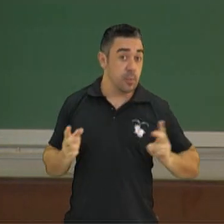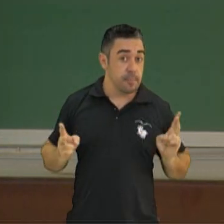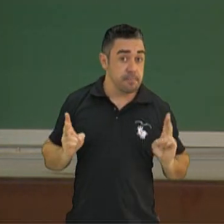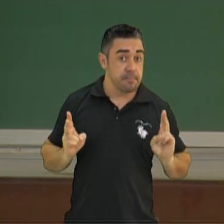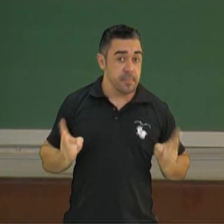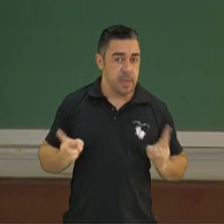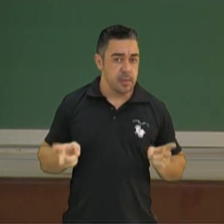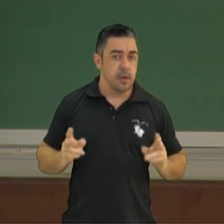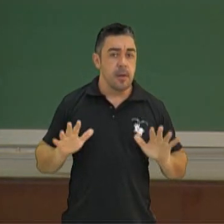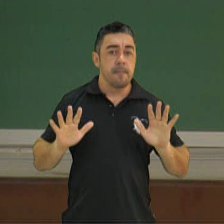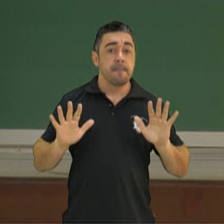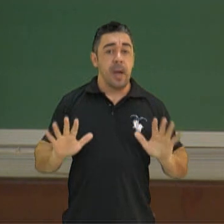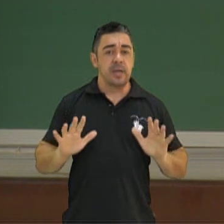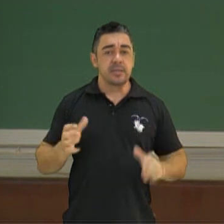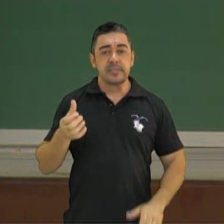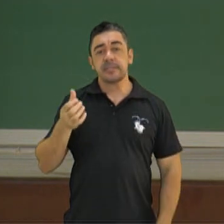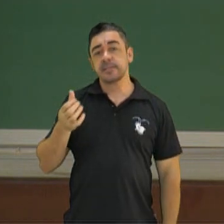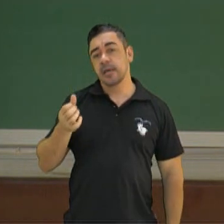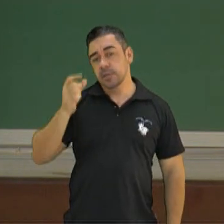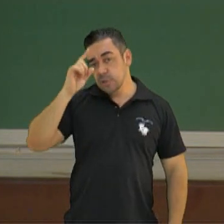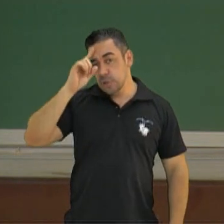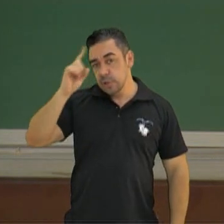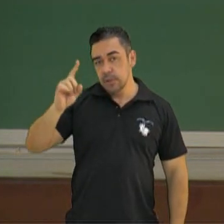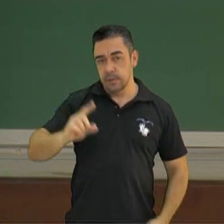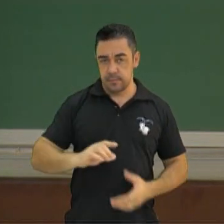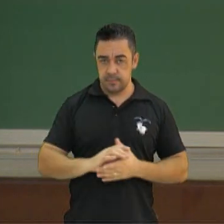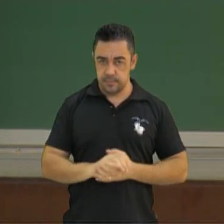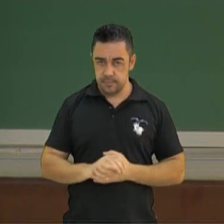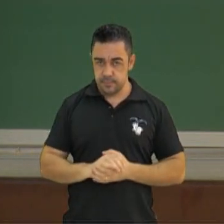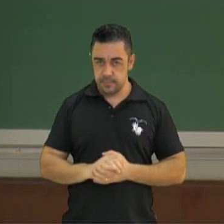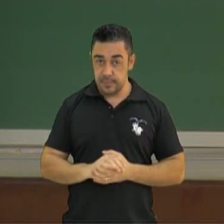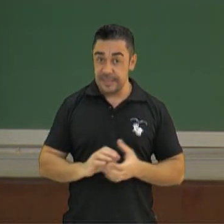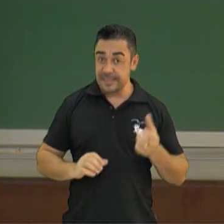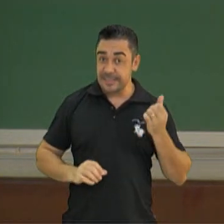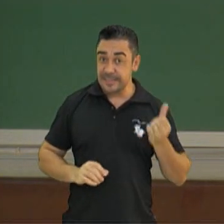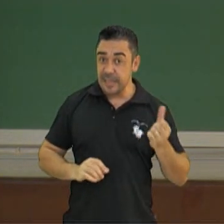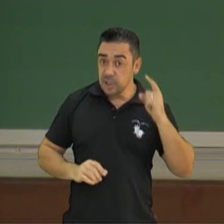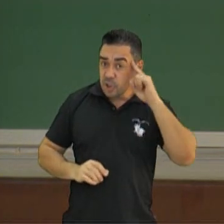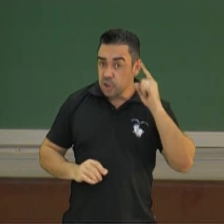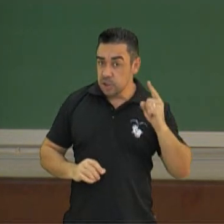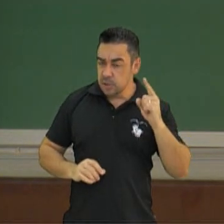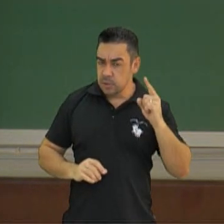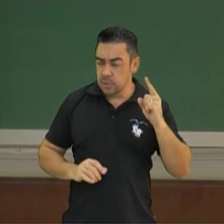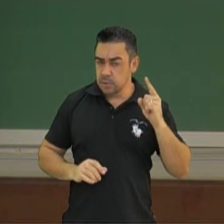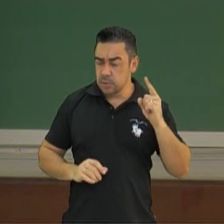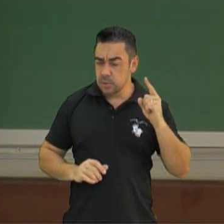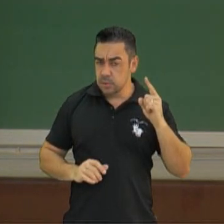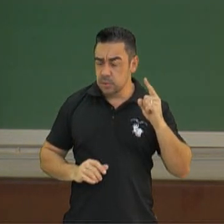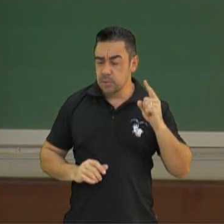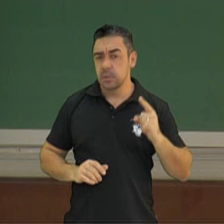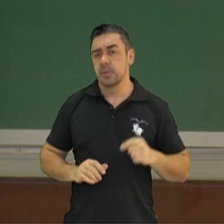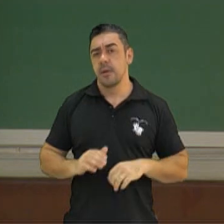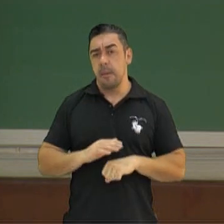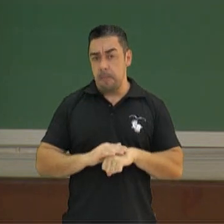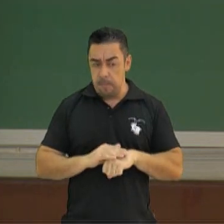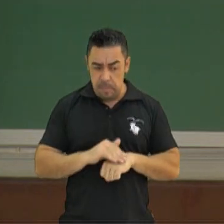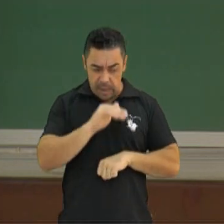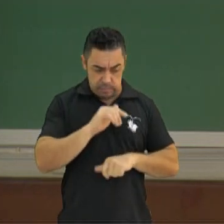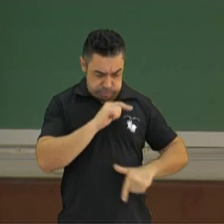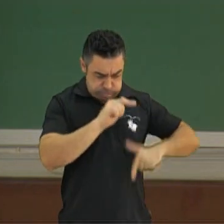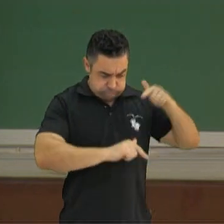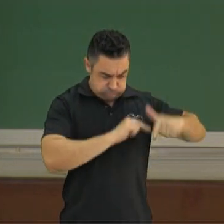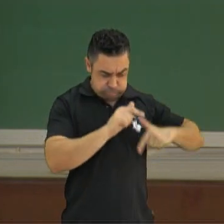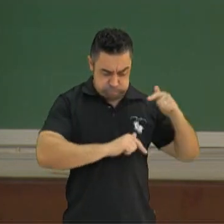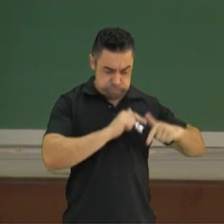serviço, mas em 6 dias? Ok? 6 dias. Será que quanto mais máquinas